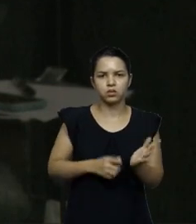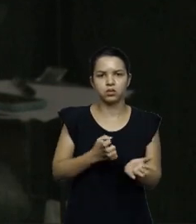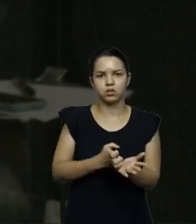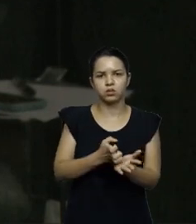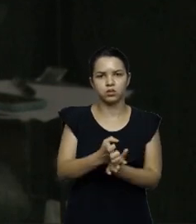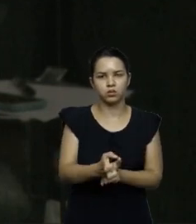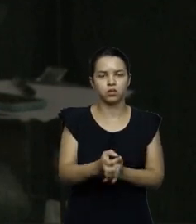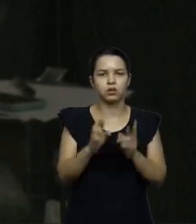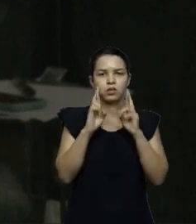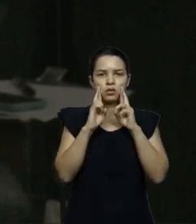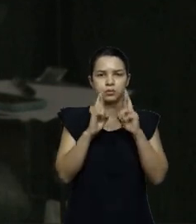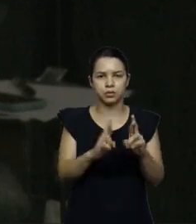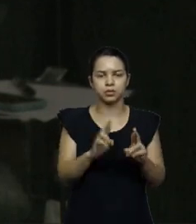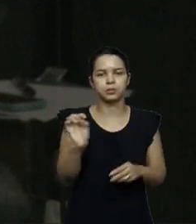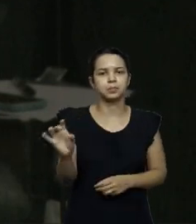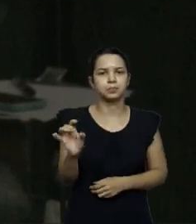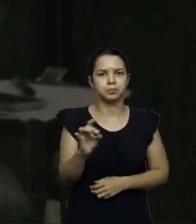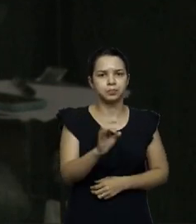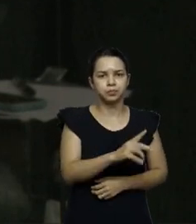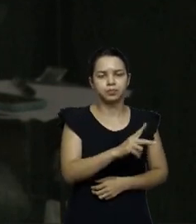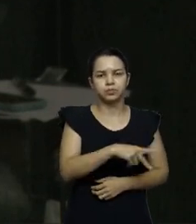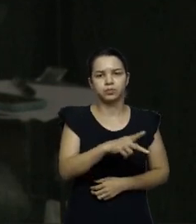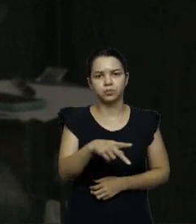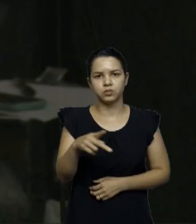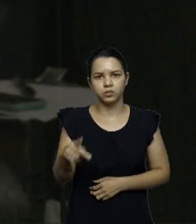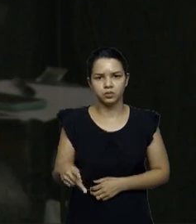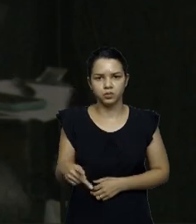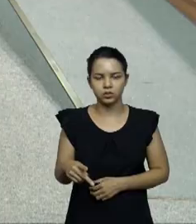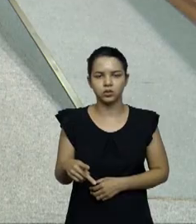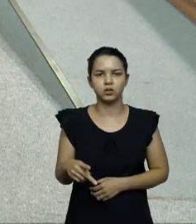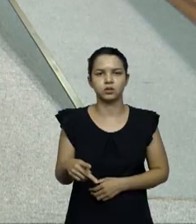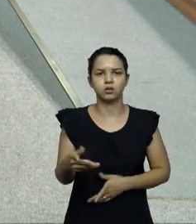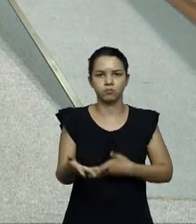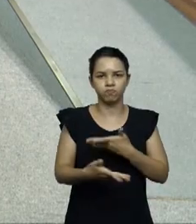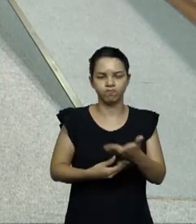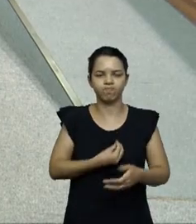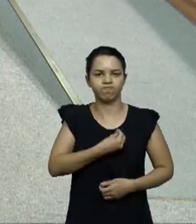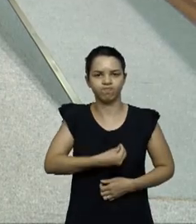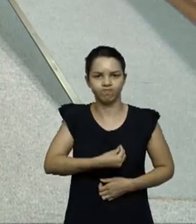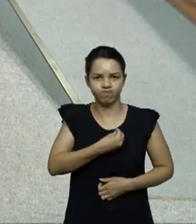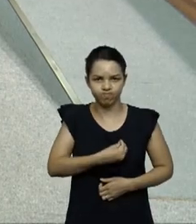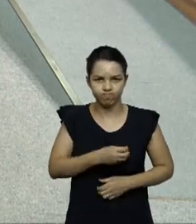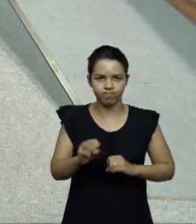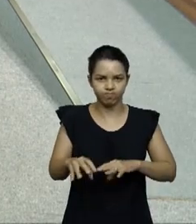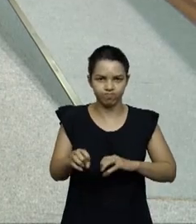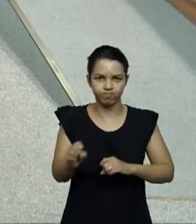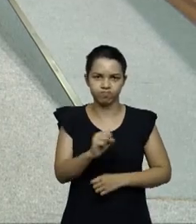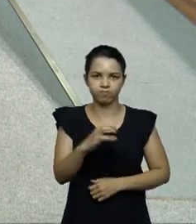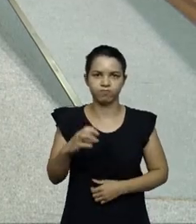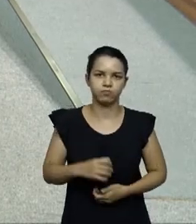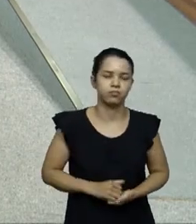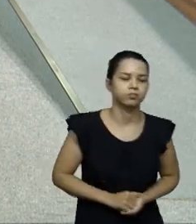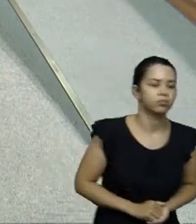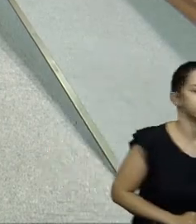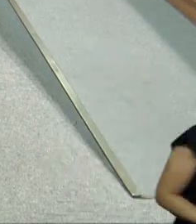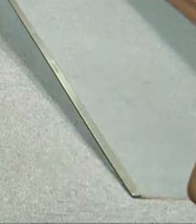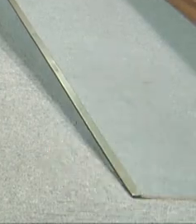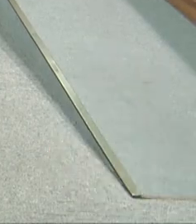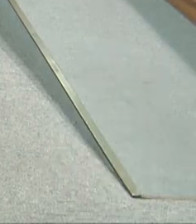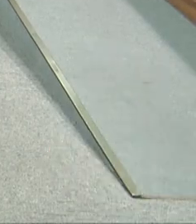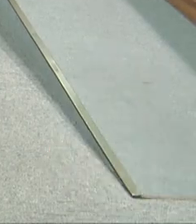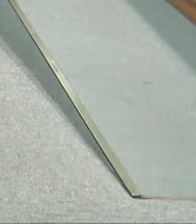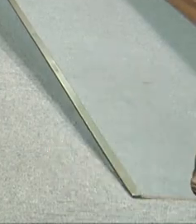respeito a cada professor que dá a vida pela educação Catarinense Obrigada Cassiano O Regional de